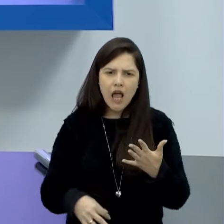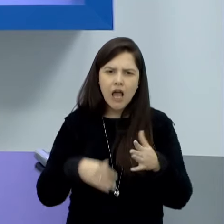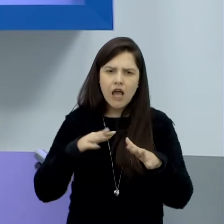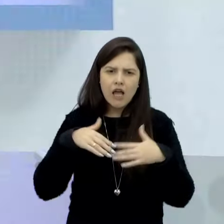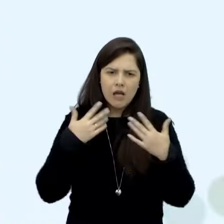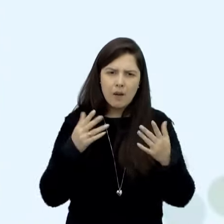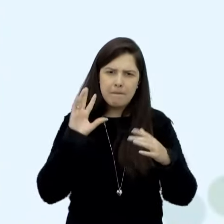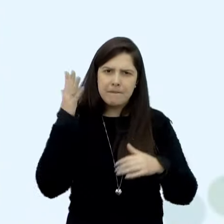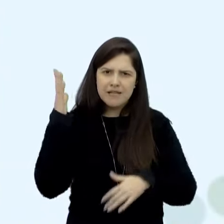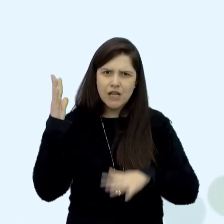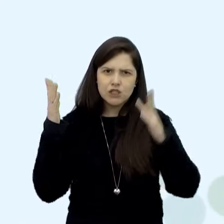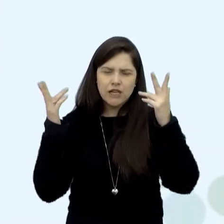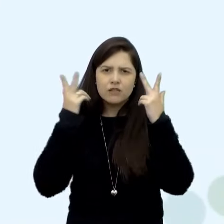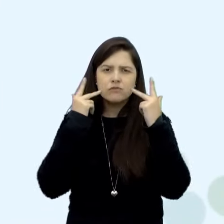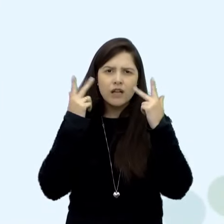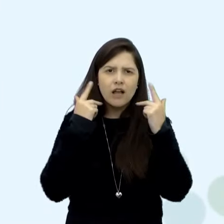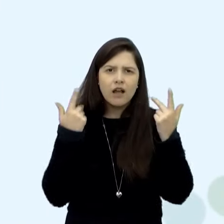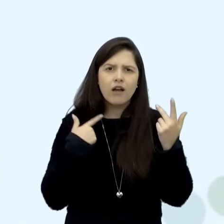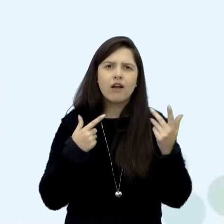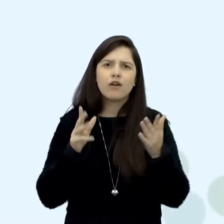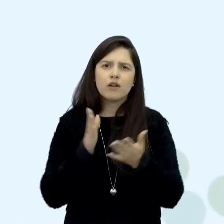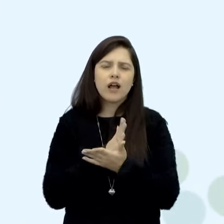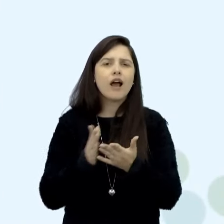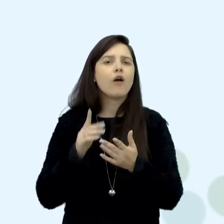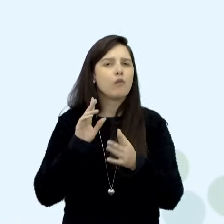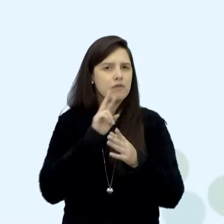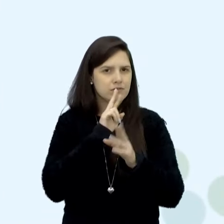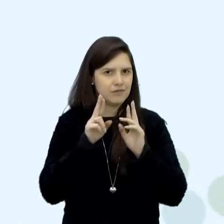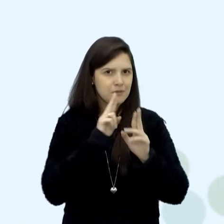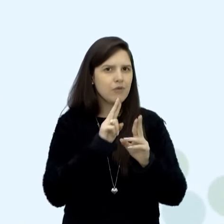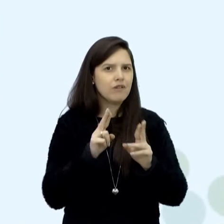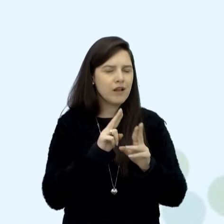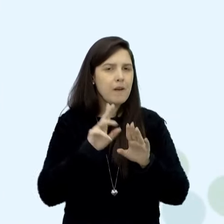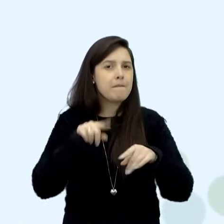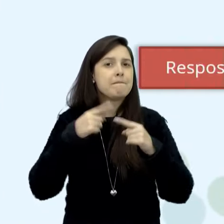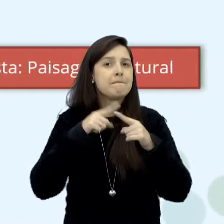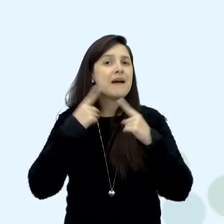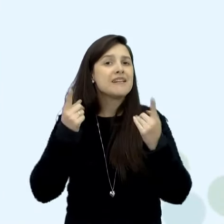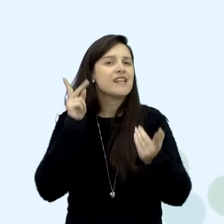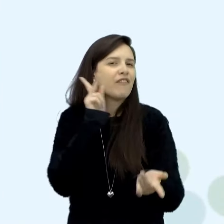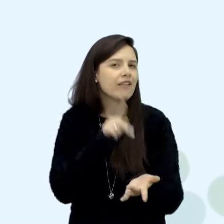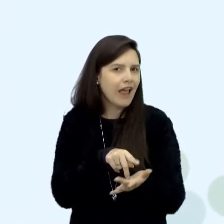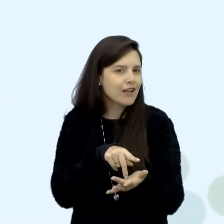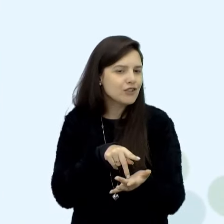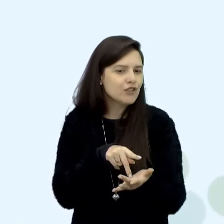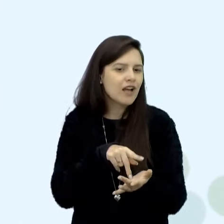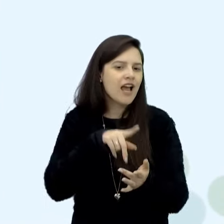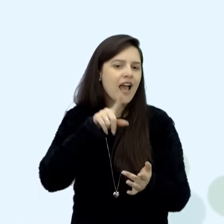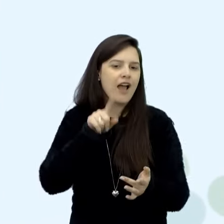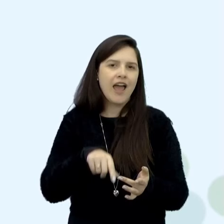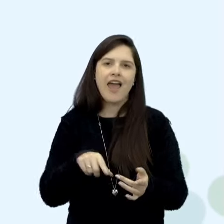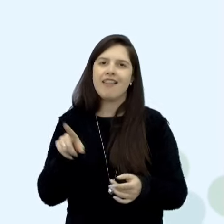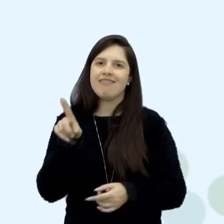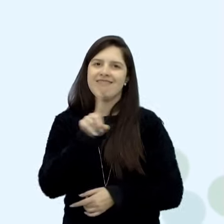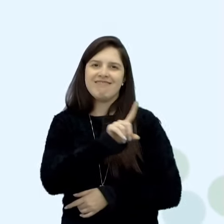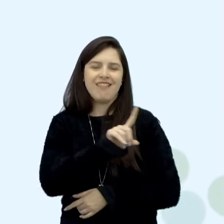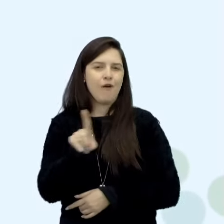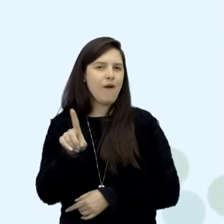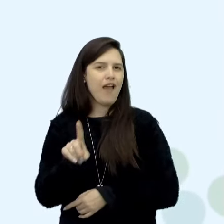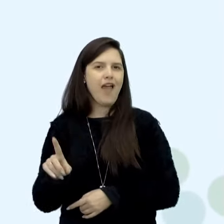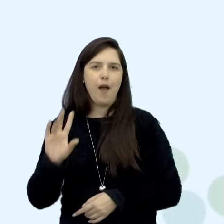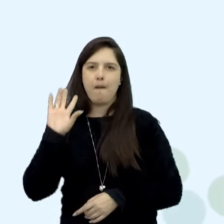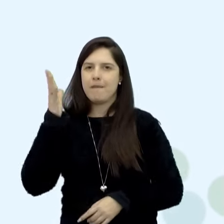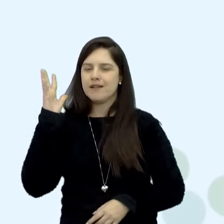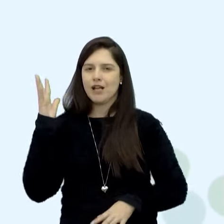uma paisagem natural? Então muitas pessoas acabam respondendo que sim, mas na verdade, isso não é uma